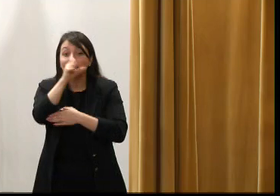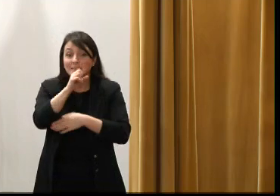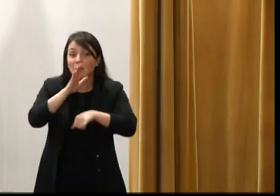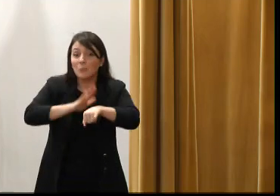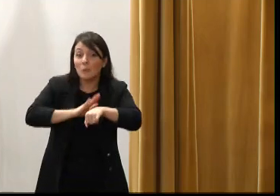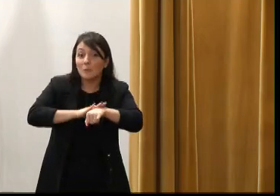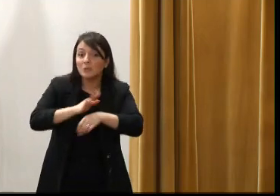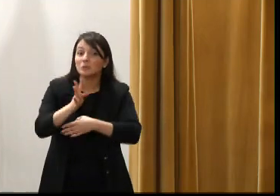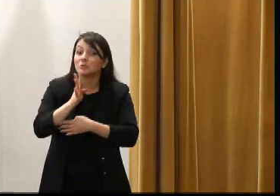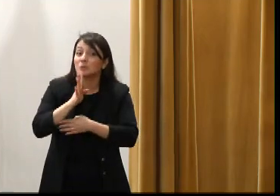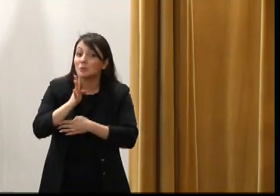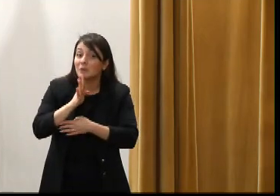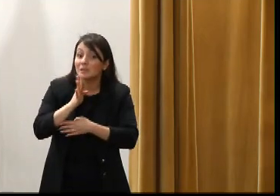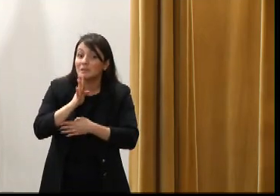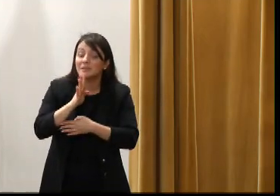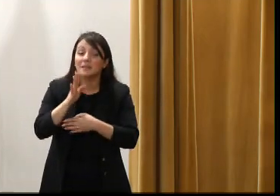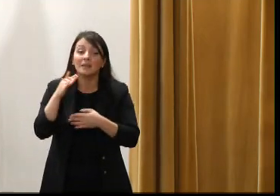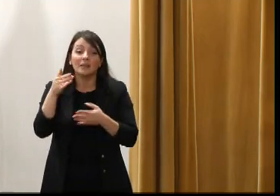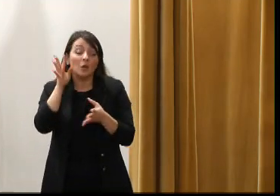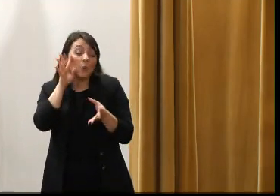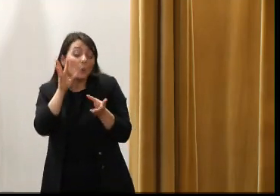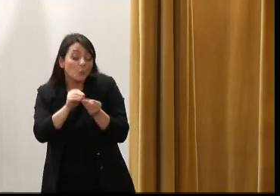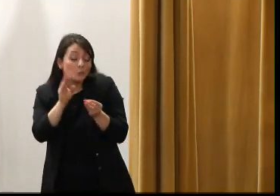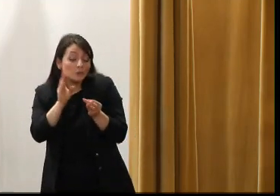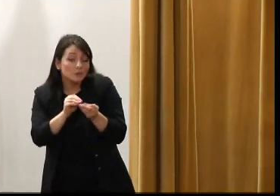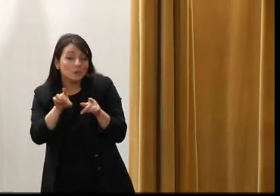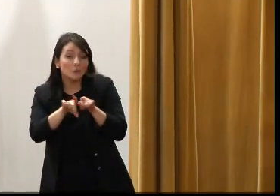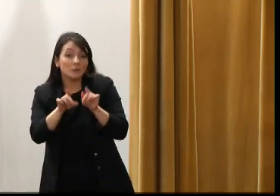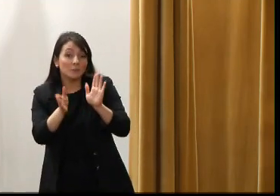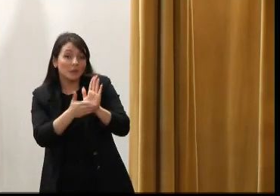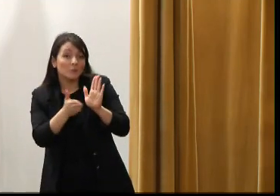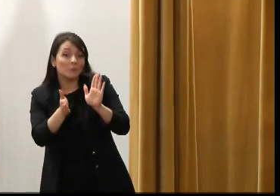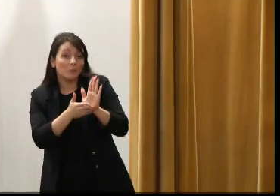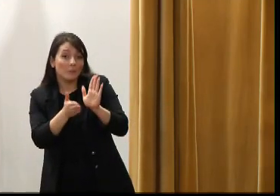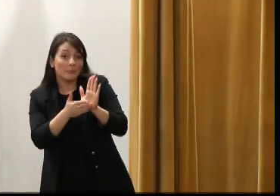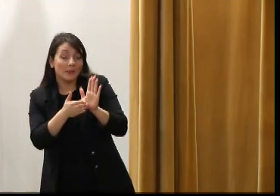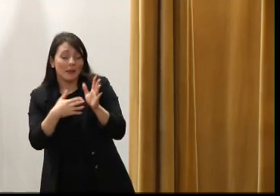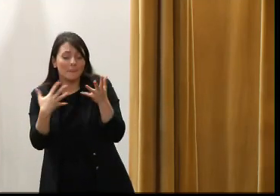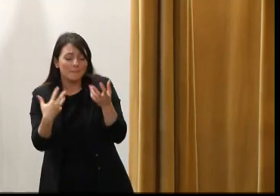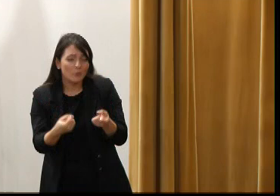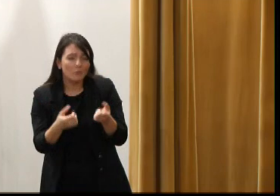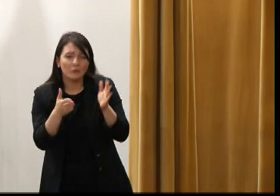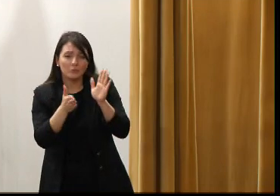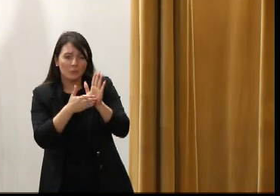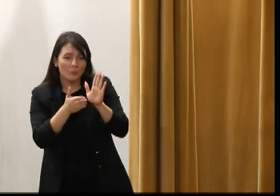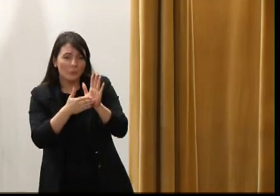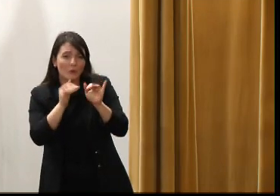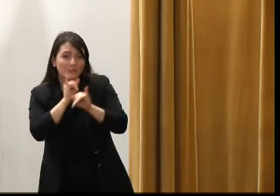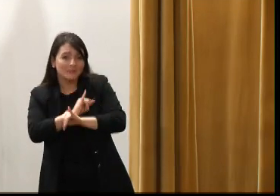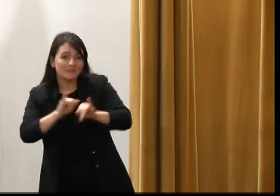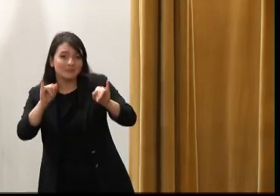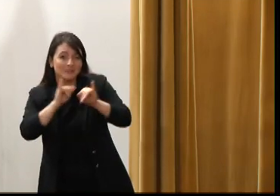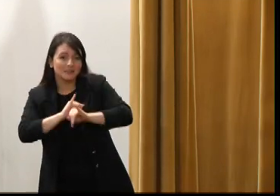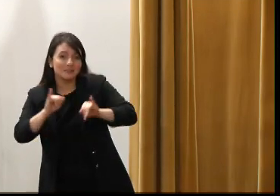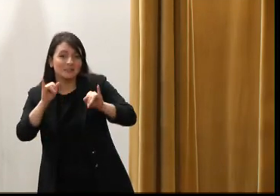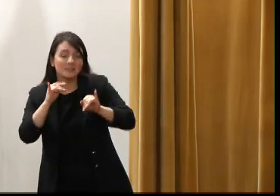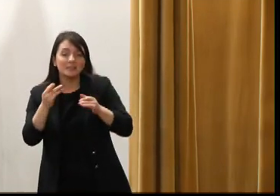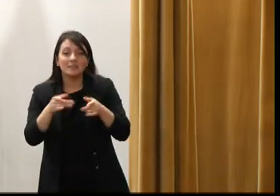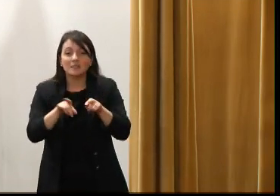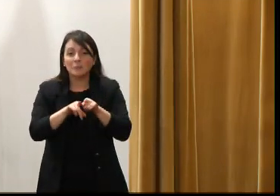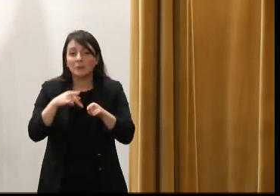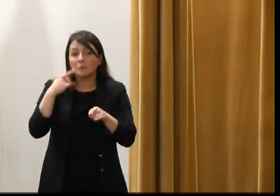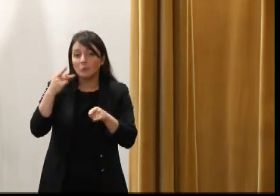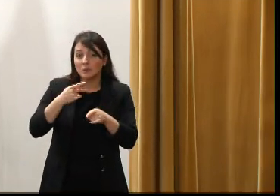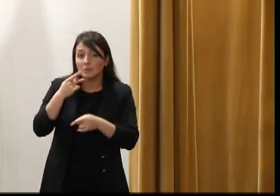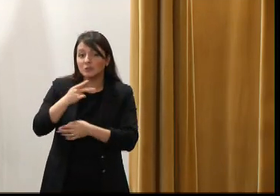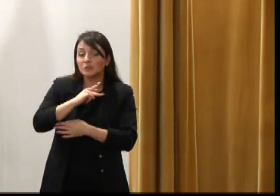de conhecermos as conclusões e proposições, aprovando as propostas que informarão as políticas públicas, que